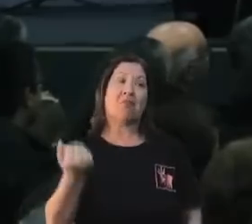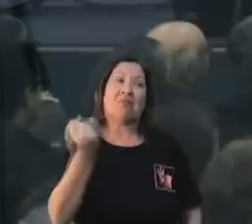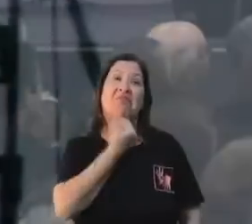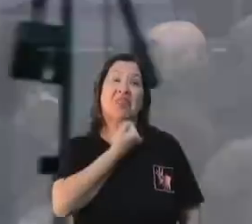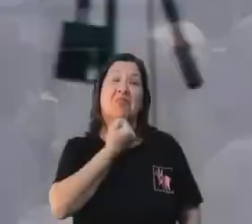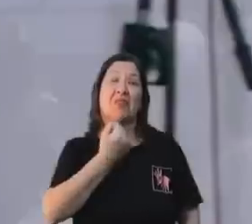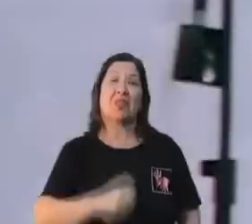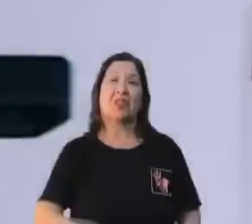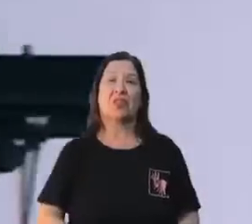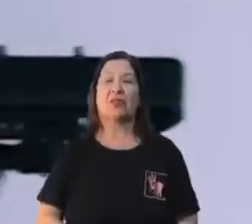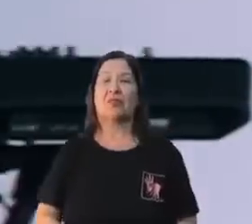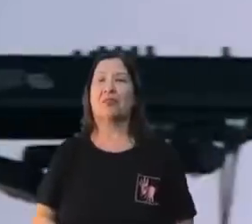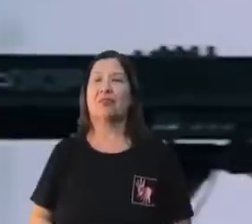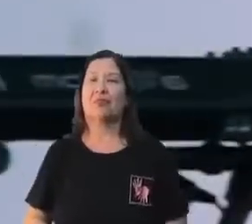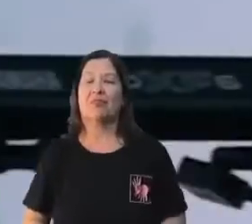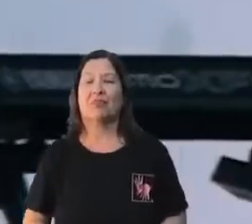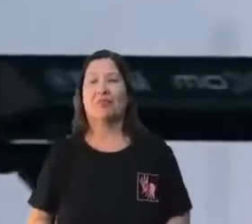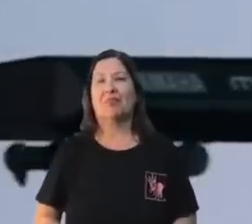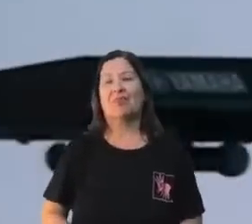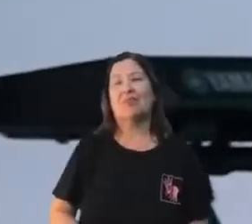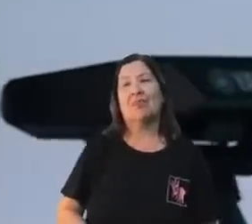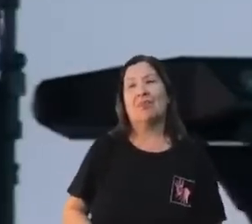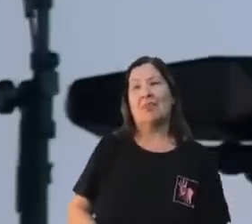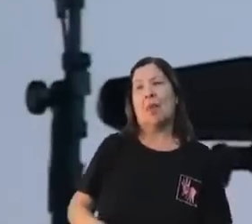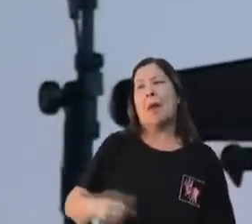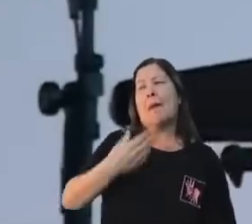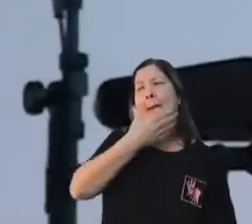no palácio, deu um beijo no rosto dele, não falou uma palavra para ele.